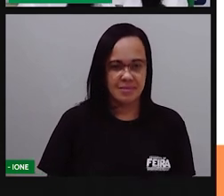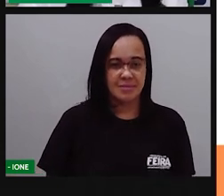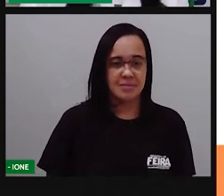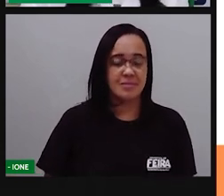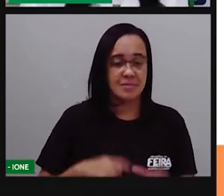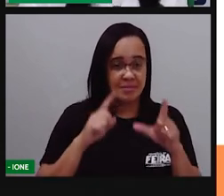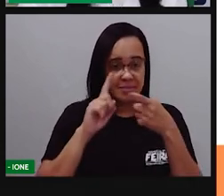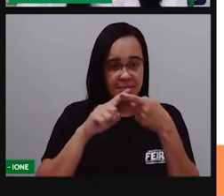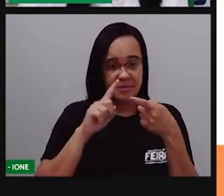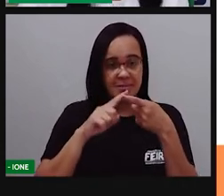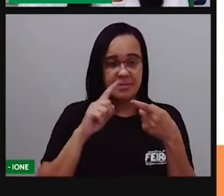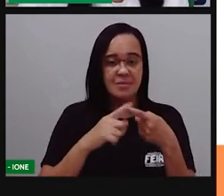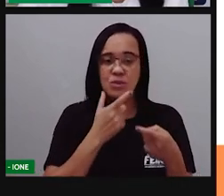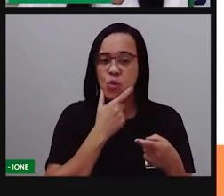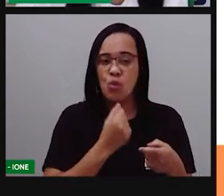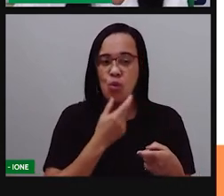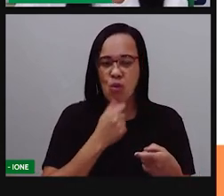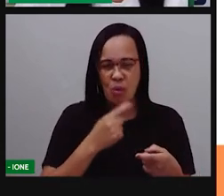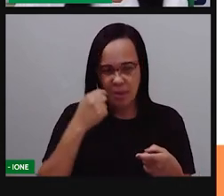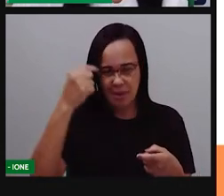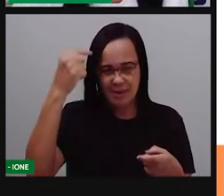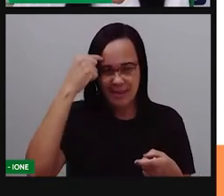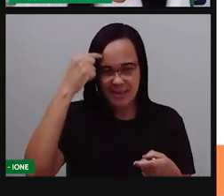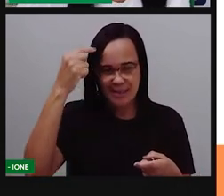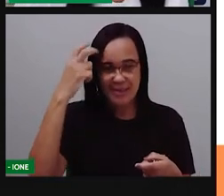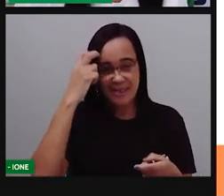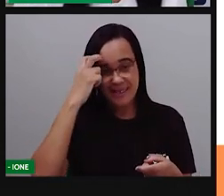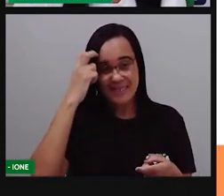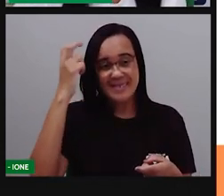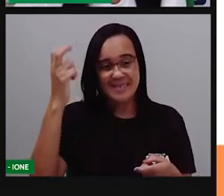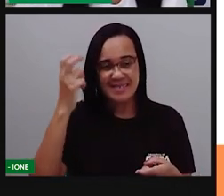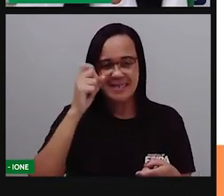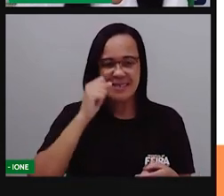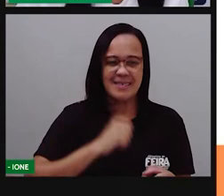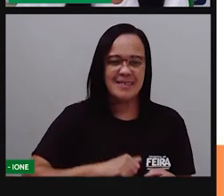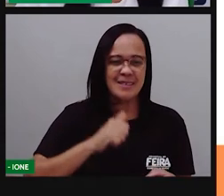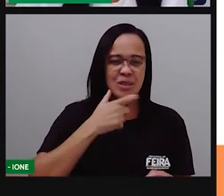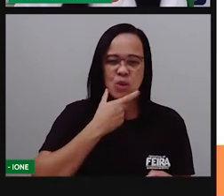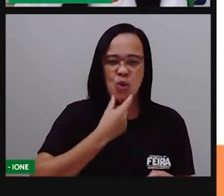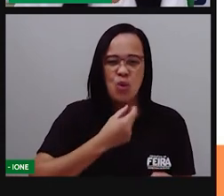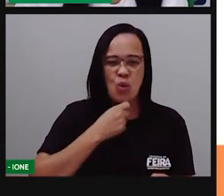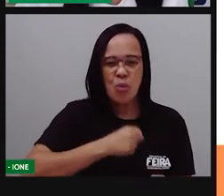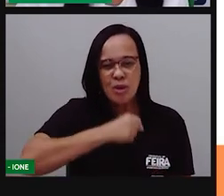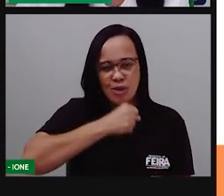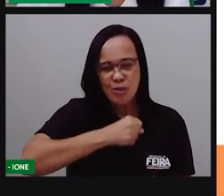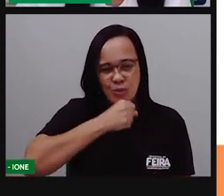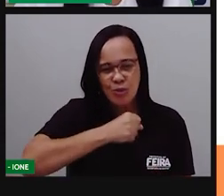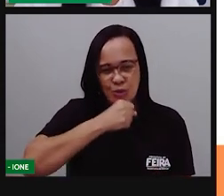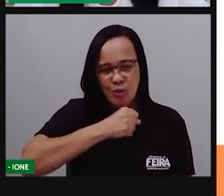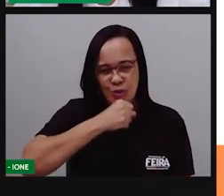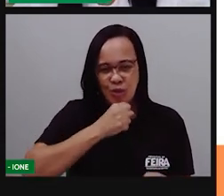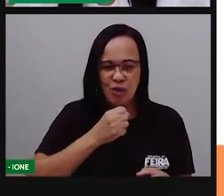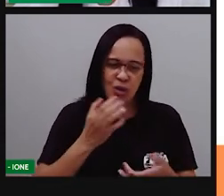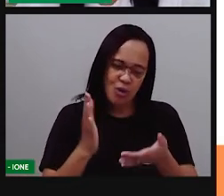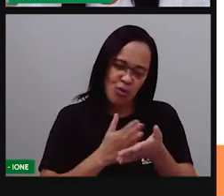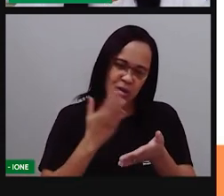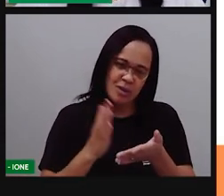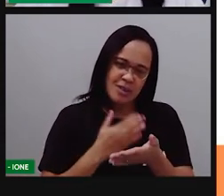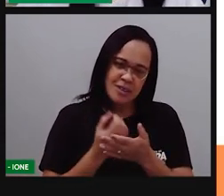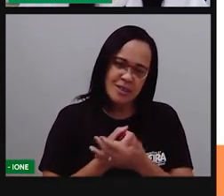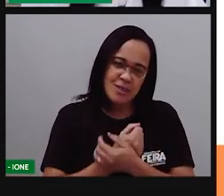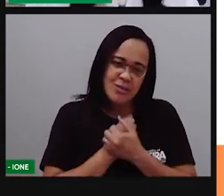e agora aqui essa imagem de si o senhor na idoso o livro para tu